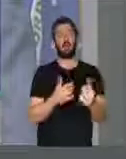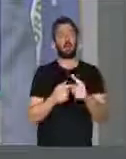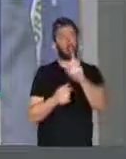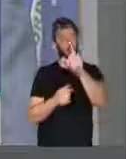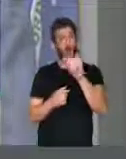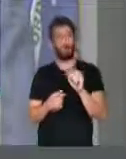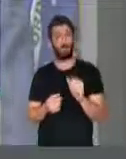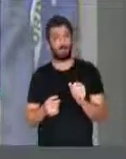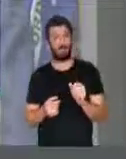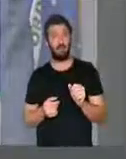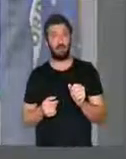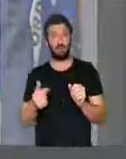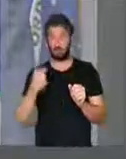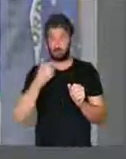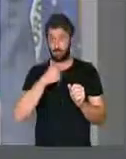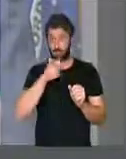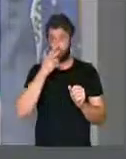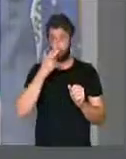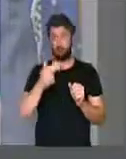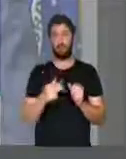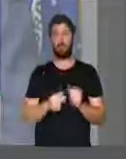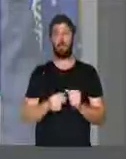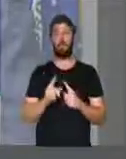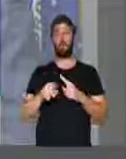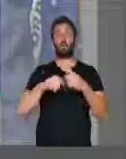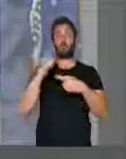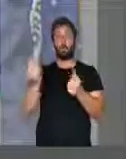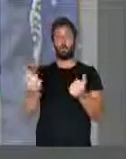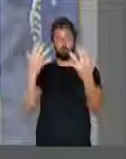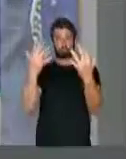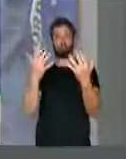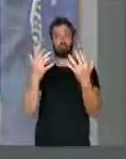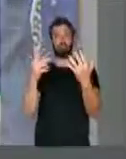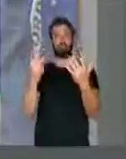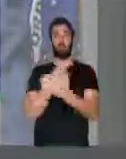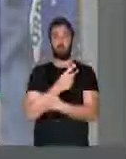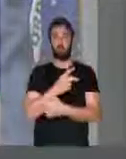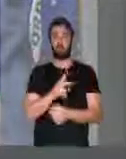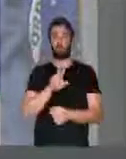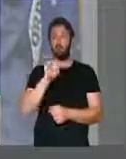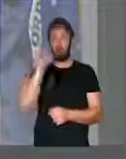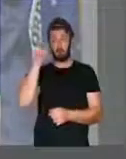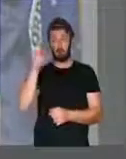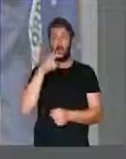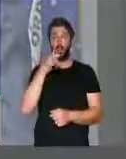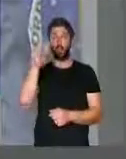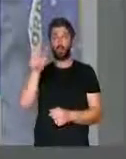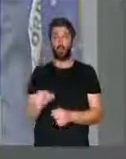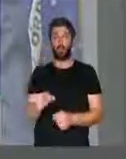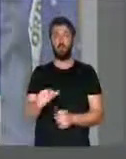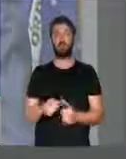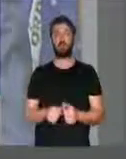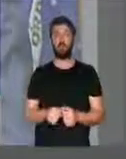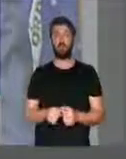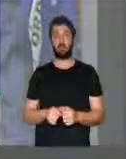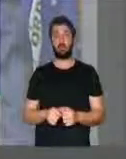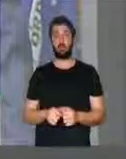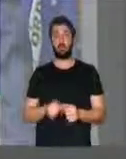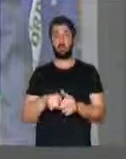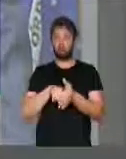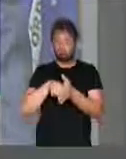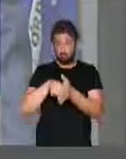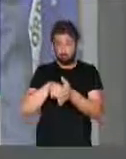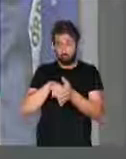Aliás, eu acho que o próximo escândalo vai ser